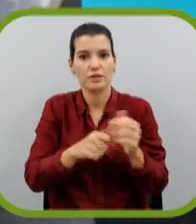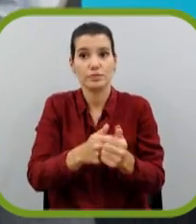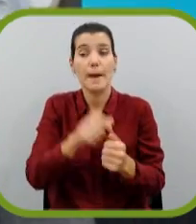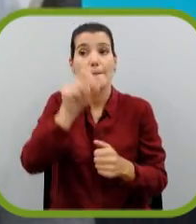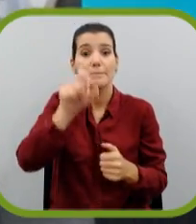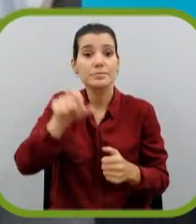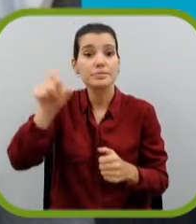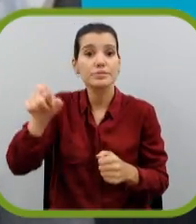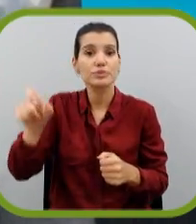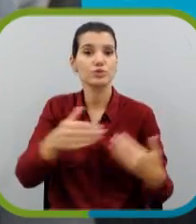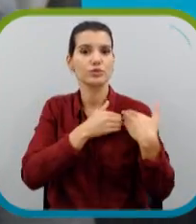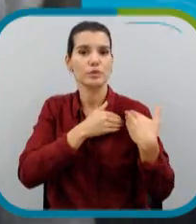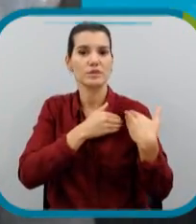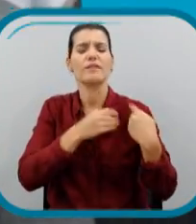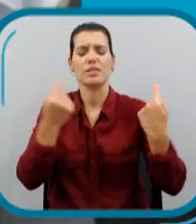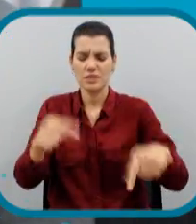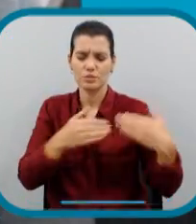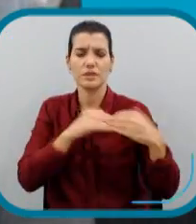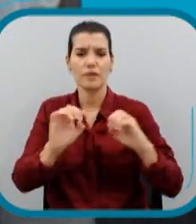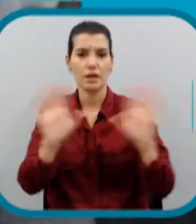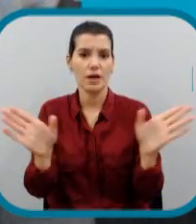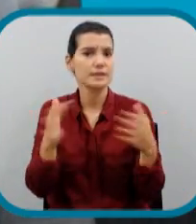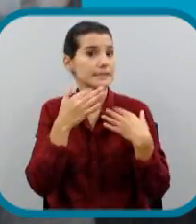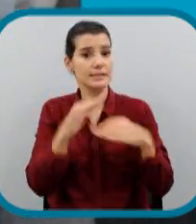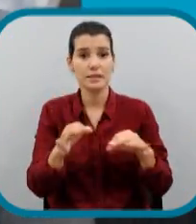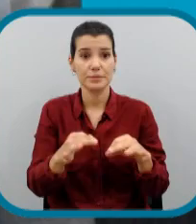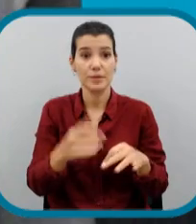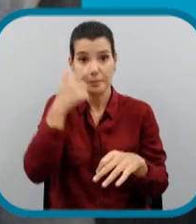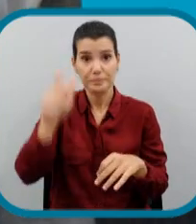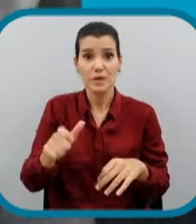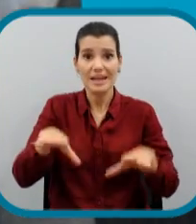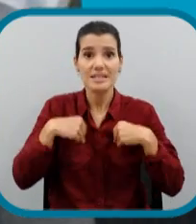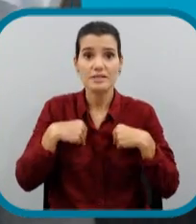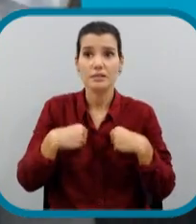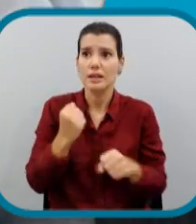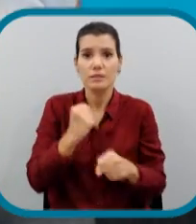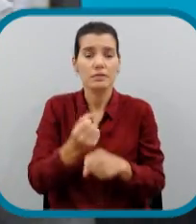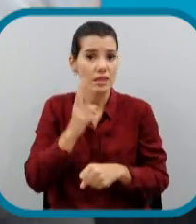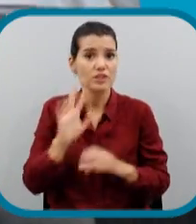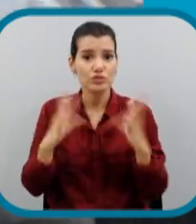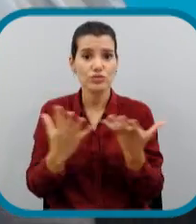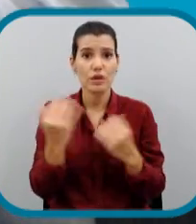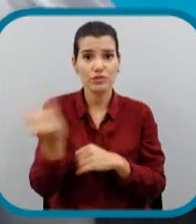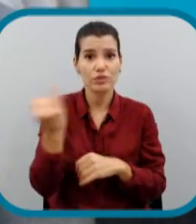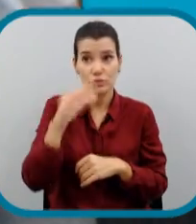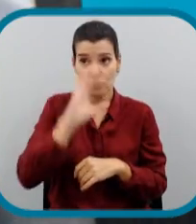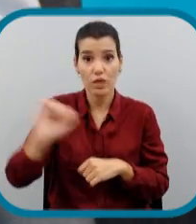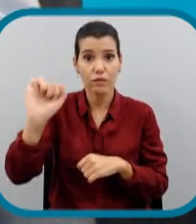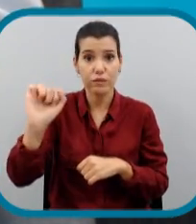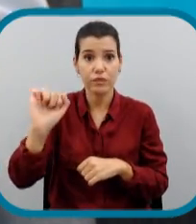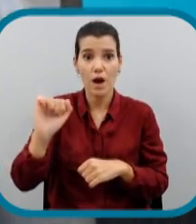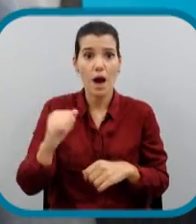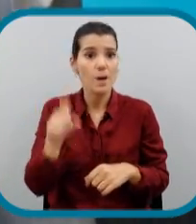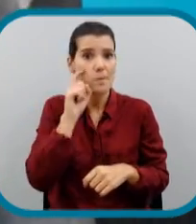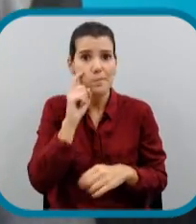ter instrumentos, etc. E os seus responsáveis têm responsabilidades claras. Portanto, é muito simples. Se uma pessoa aceitou ser